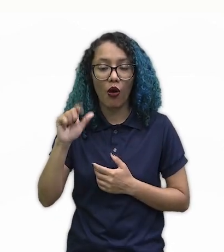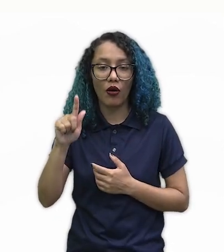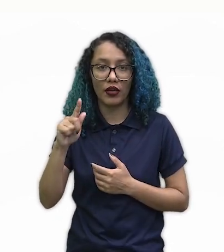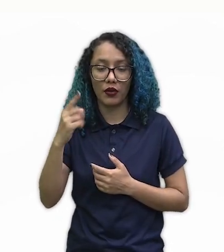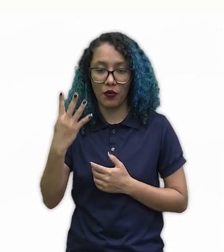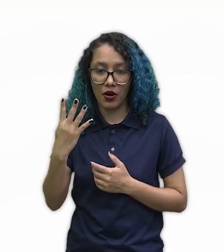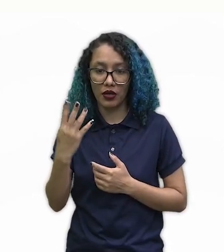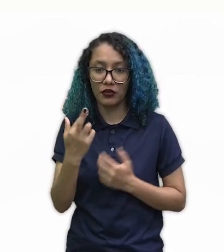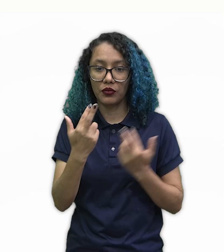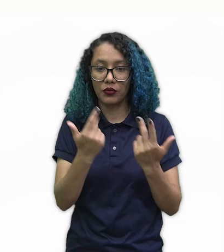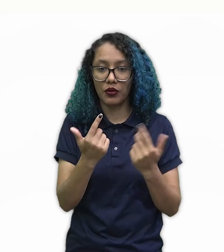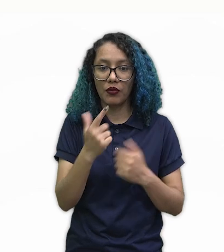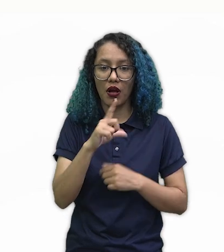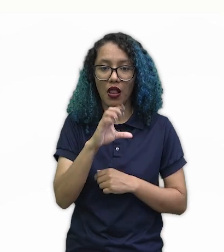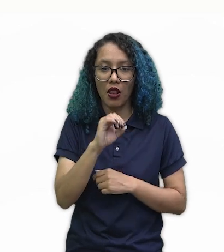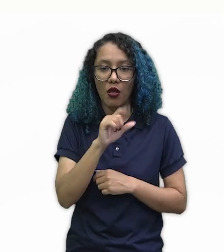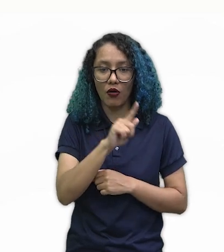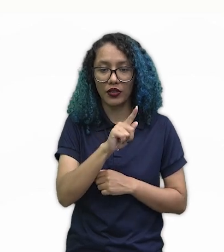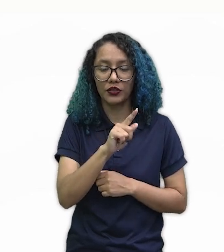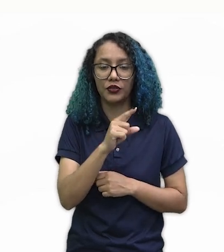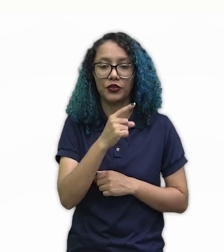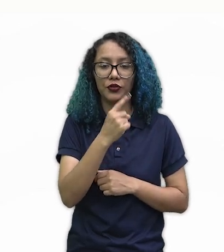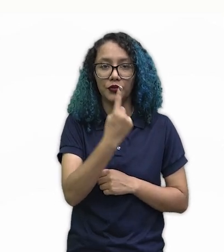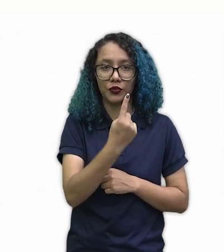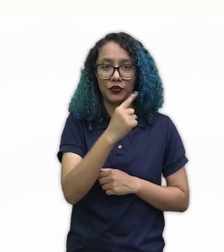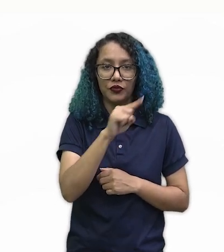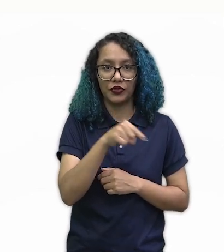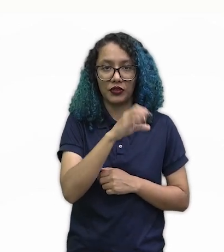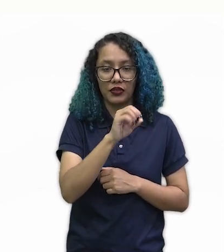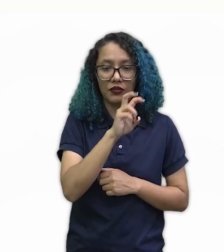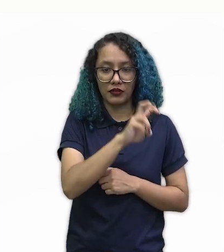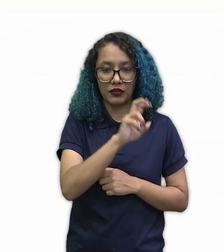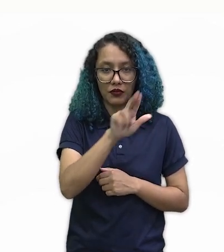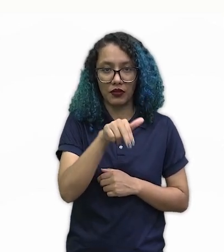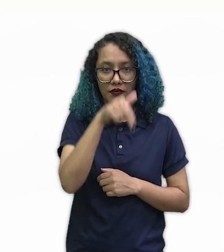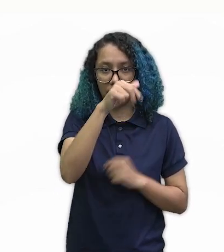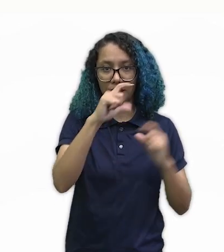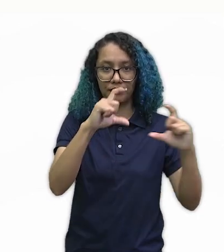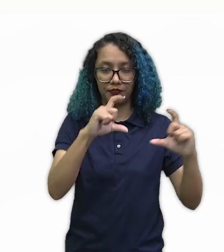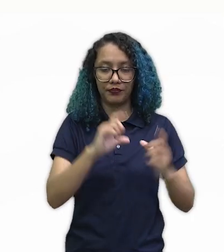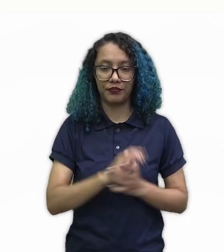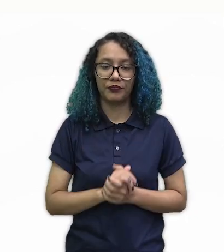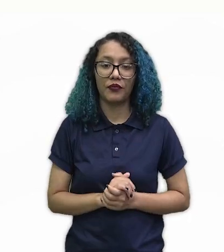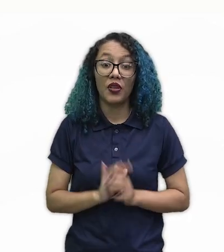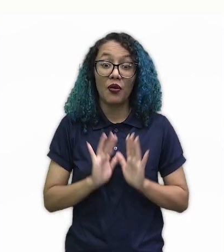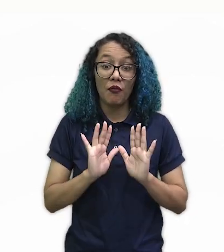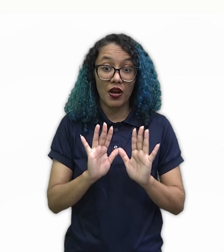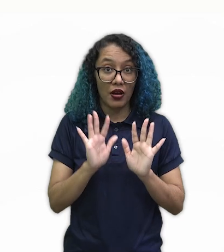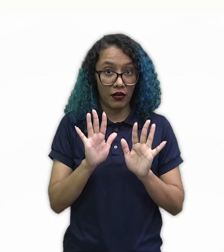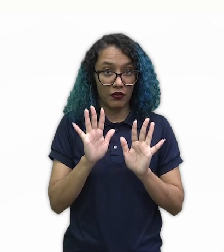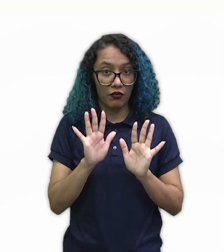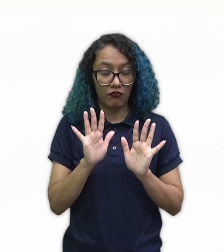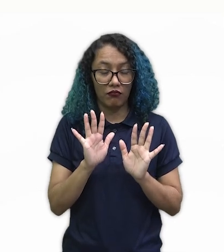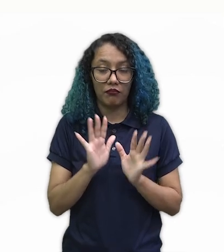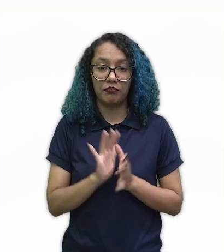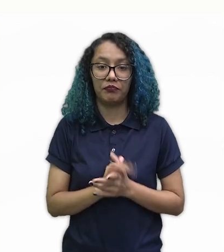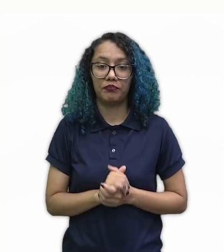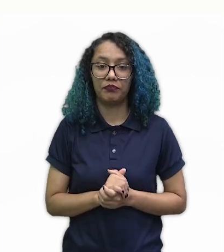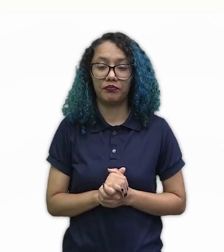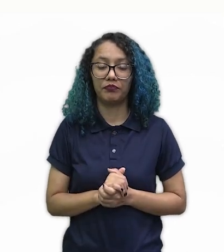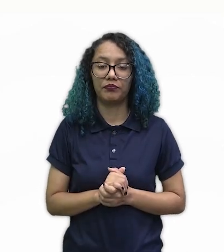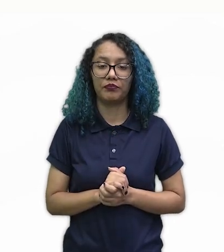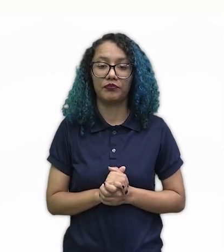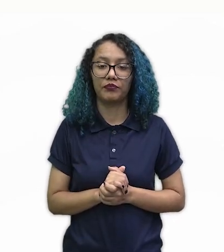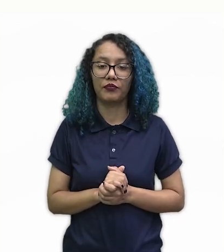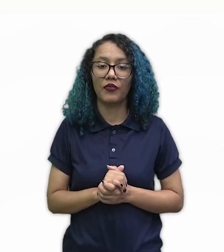4 igual a log de 1,05 elevado a N. Mas, opa, calma lá.